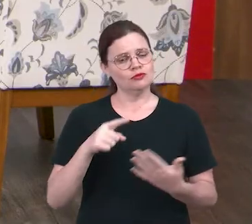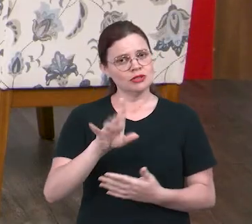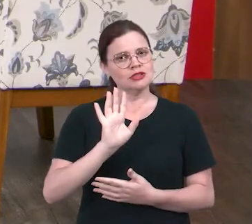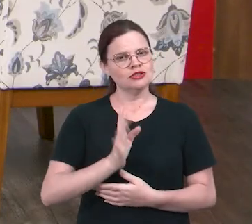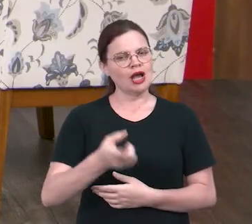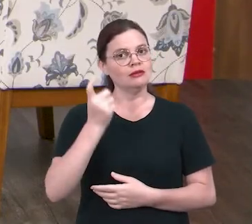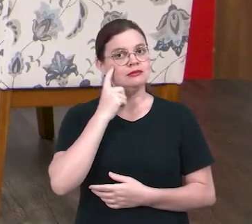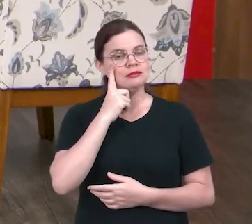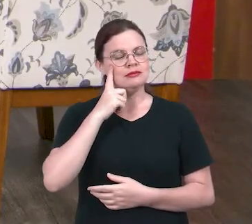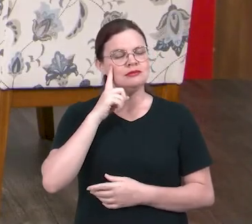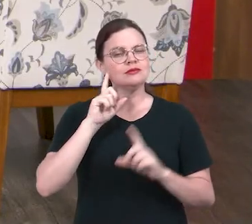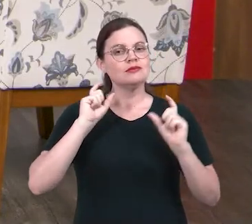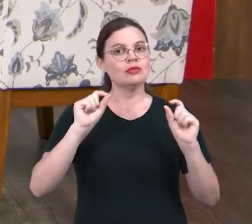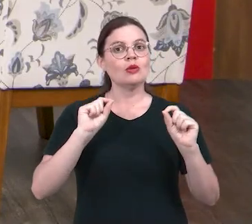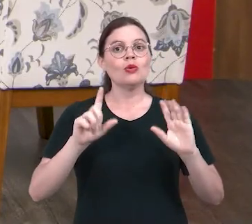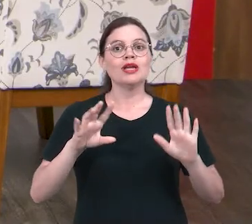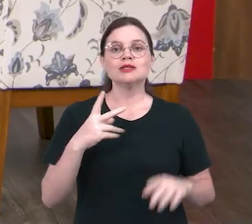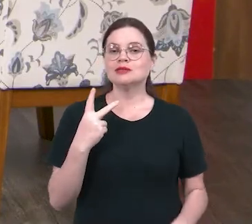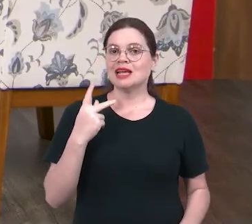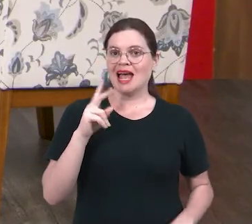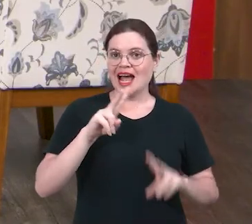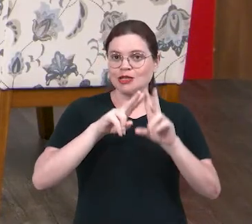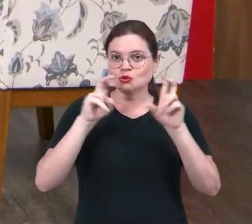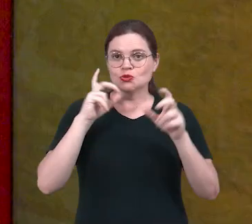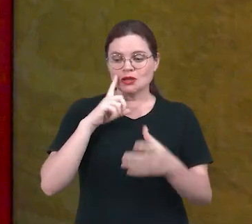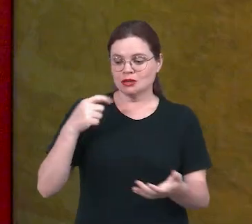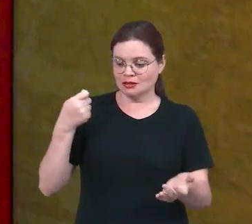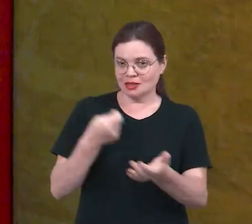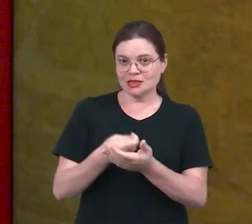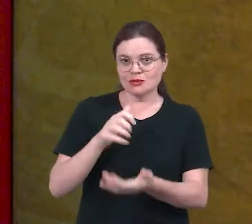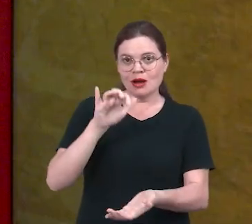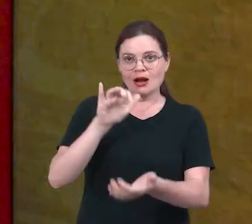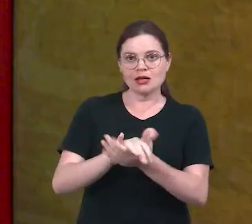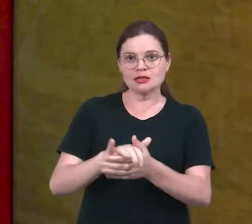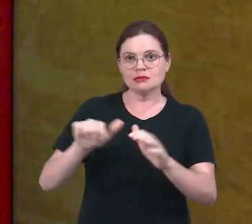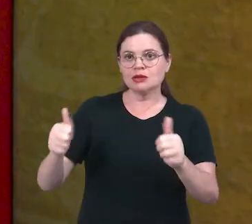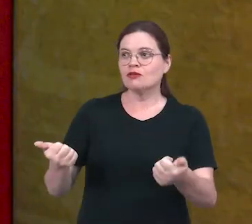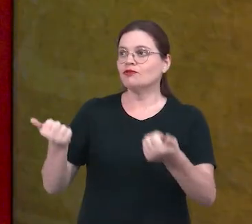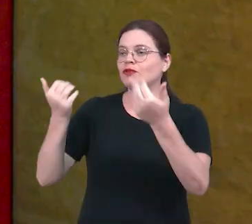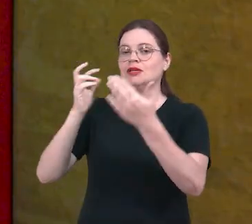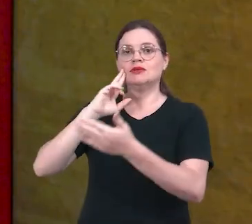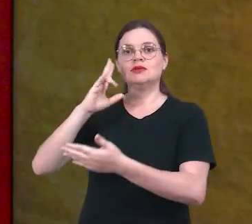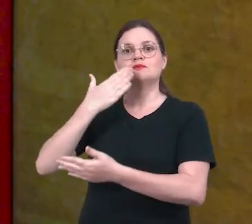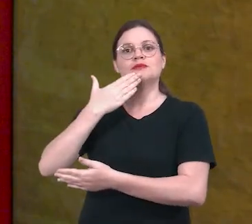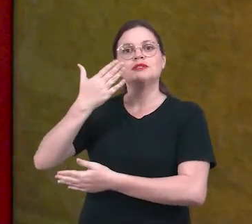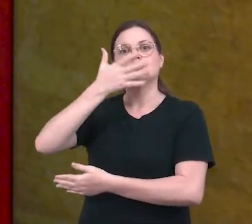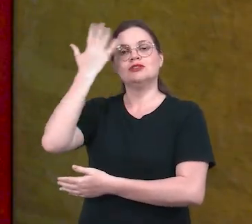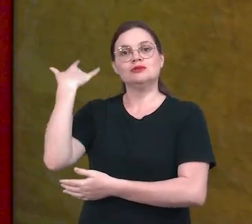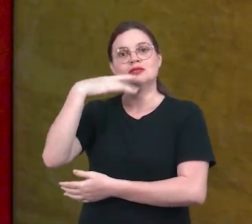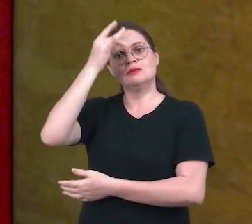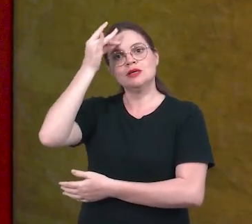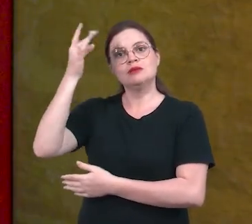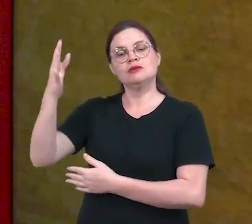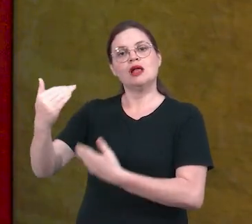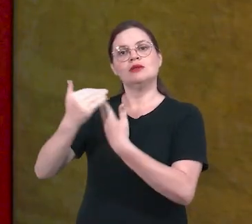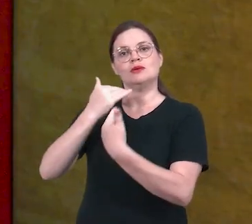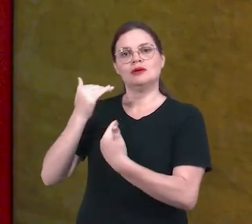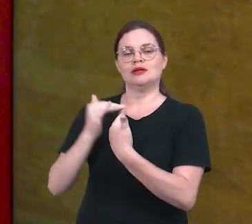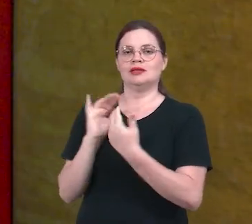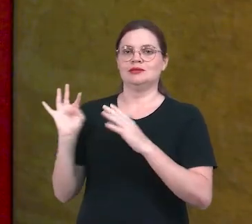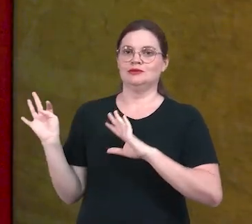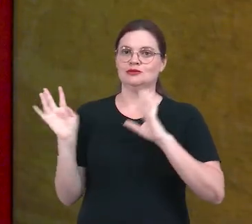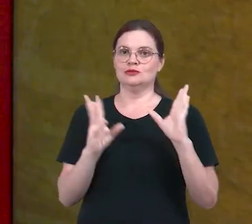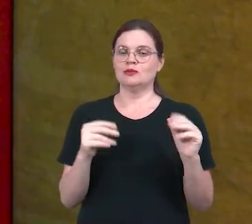de já, desde antes, já entregar essa decisão ao Espírito Santo, que foi Eleazar que foi escolher a Rebeca,